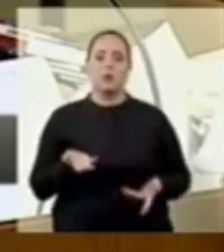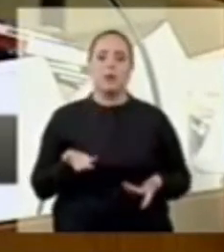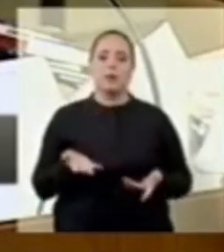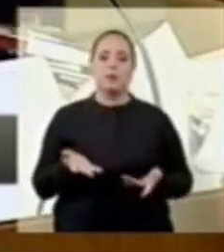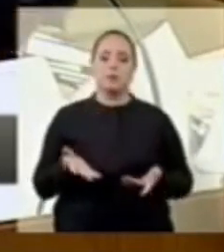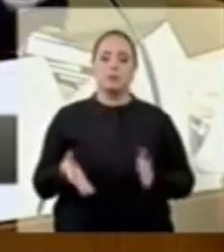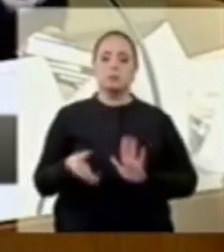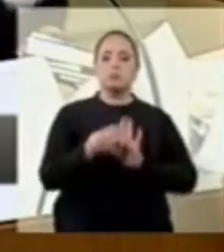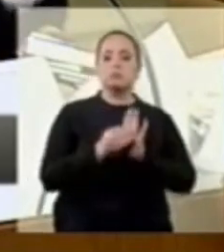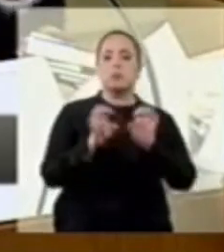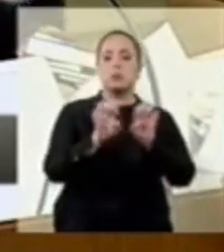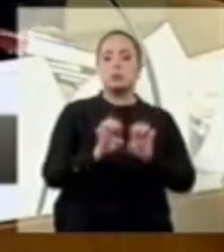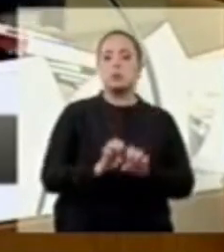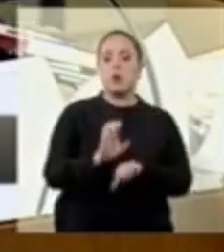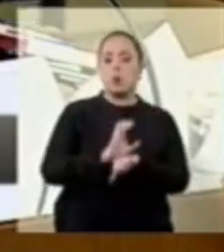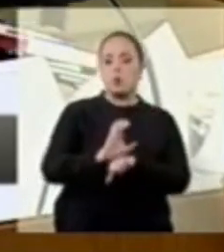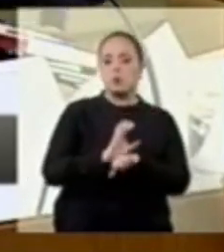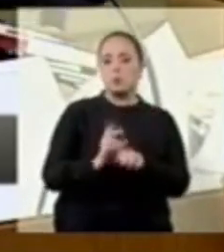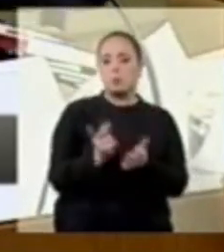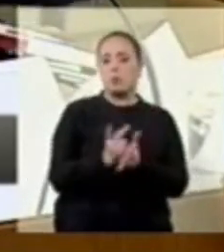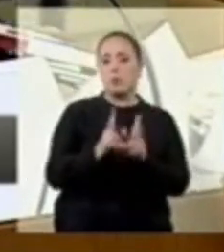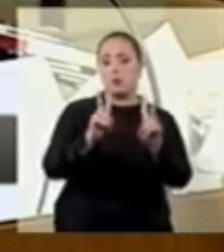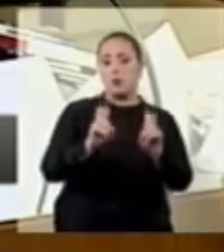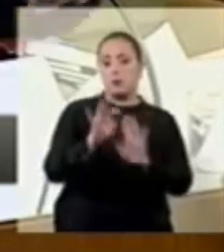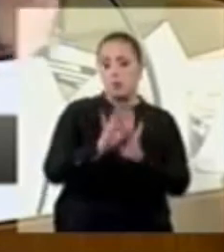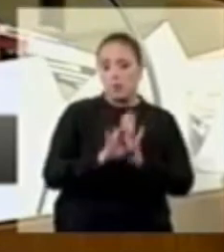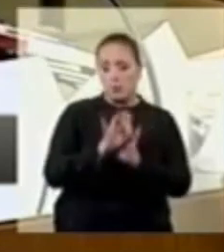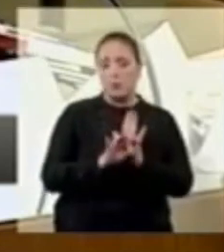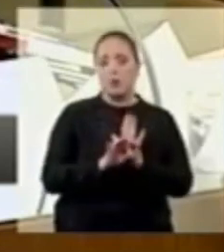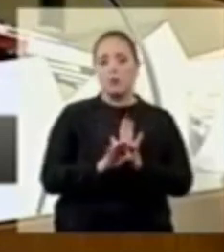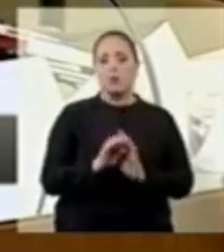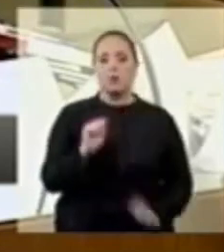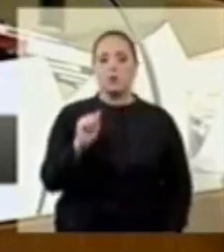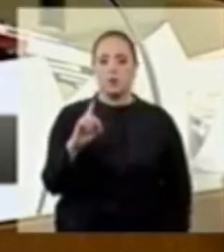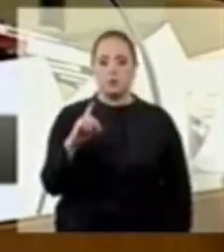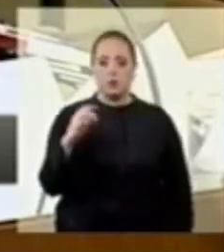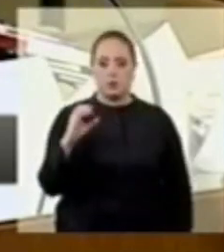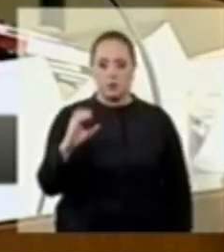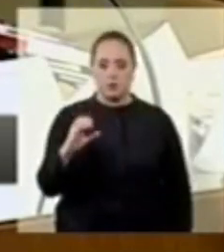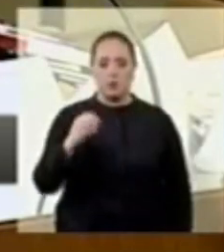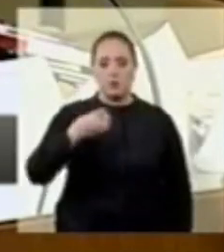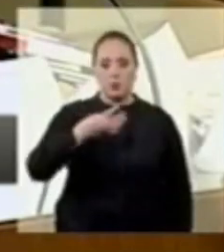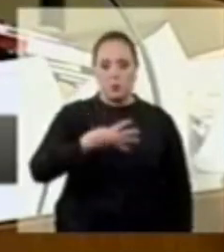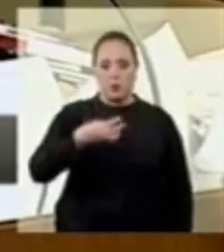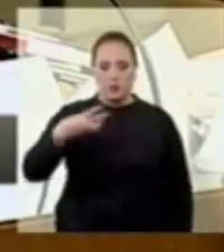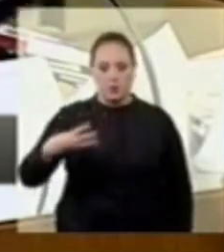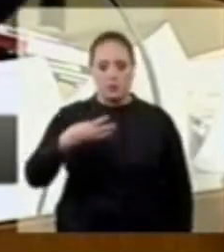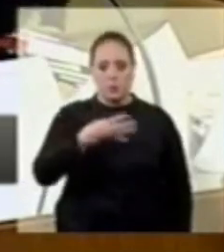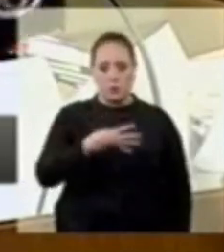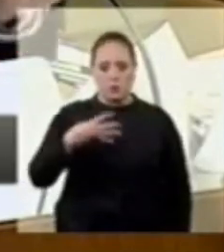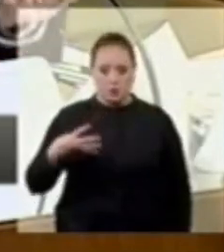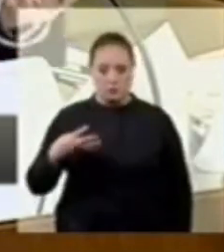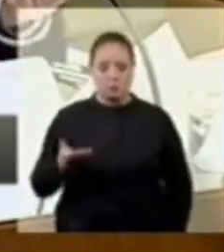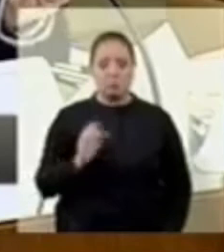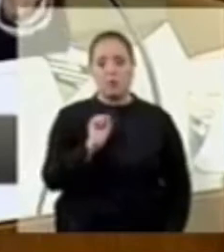estrutura funcional dessa matéria quando veio o plenário nós a de 6 43 e 44 essa questão o